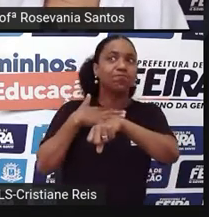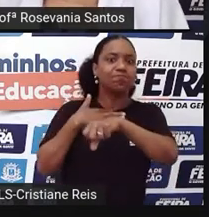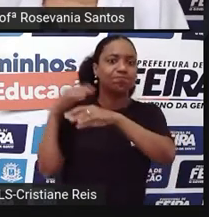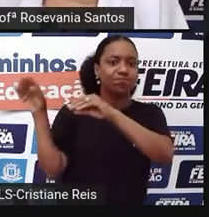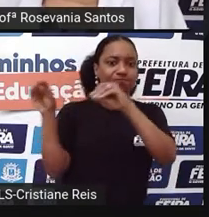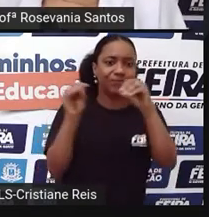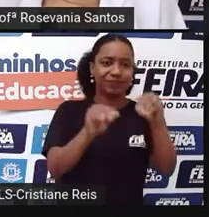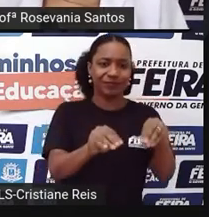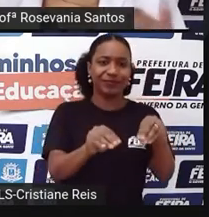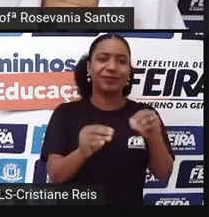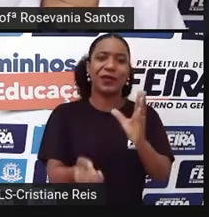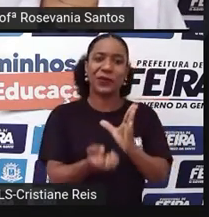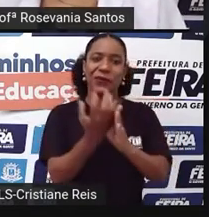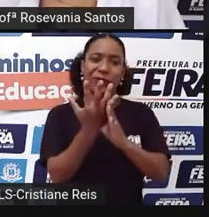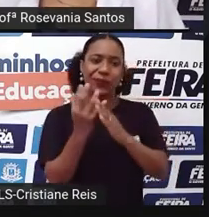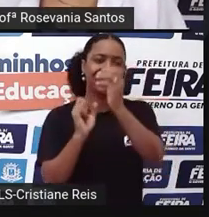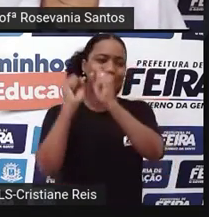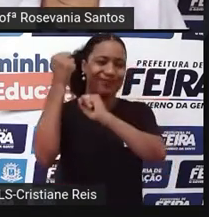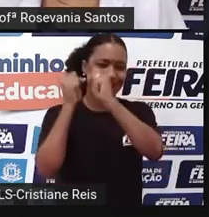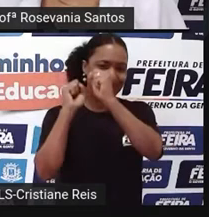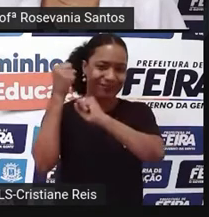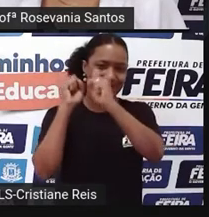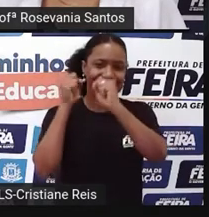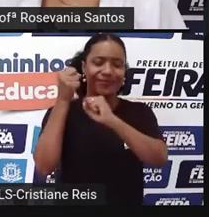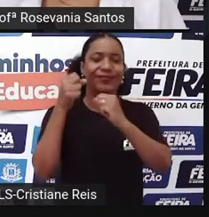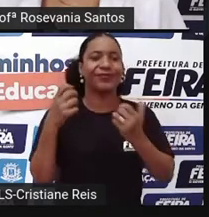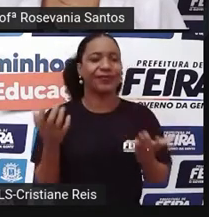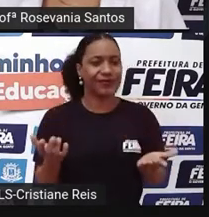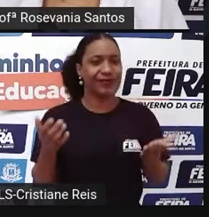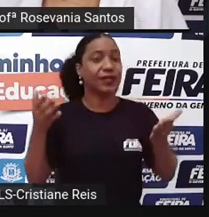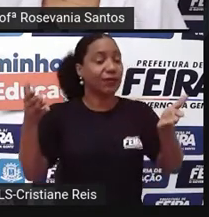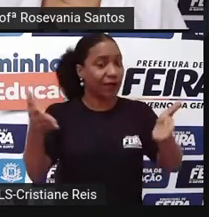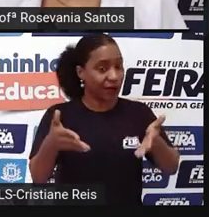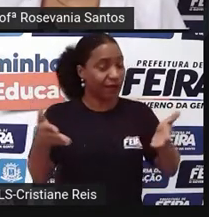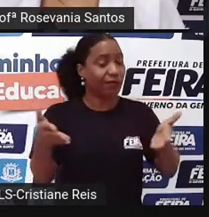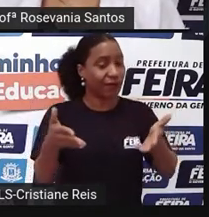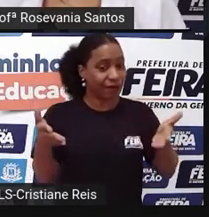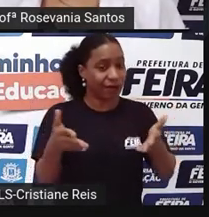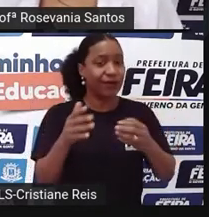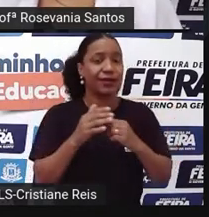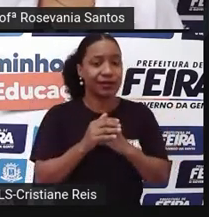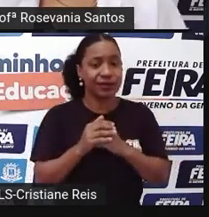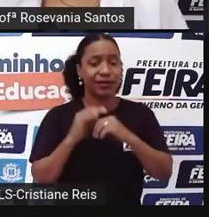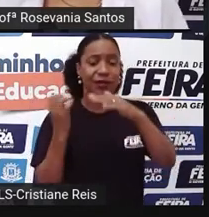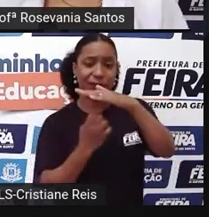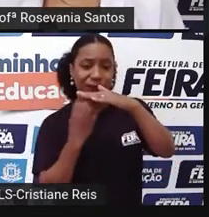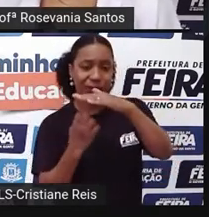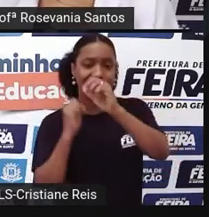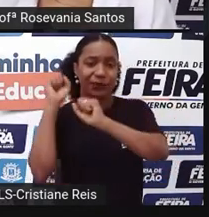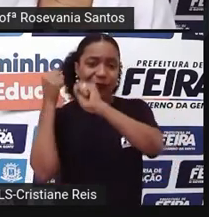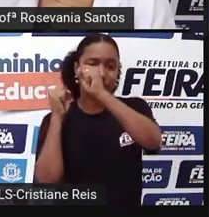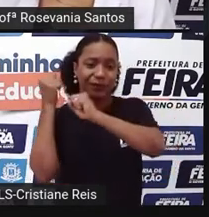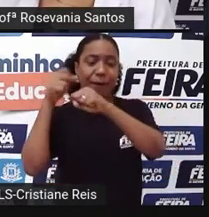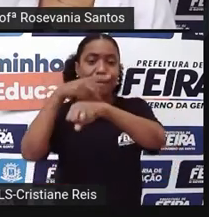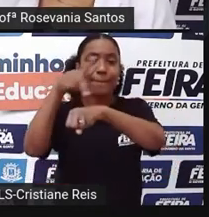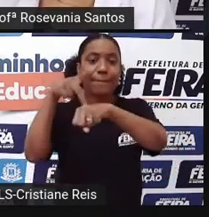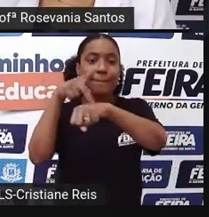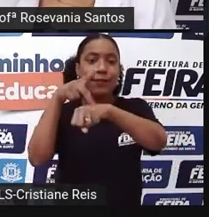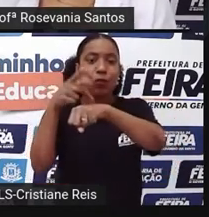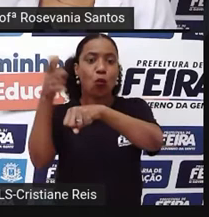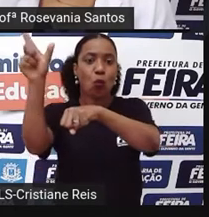aí. Principalmente no momento atual agora, né? Ela atrai muitas indústrias estrangeiras.